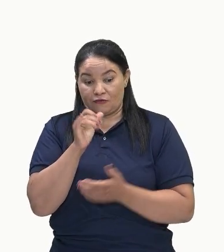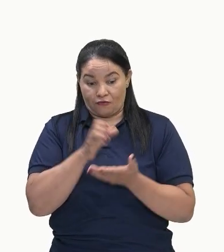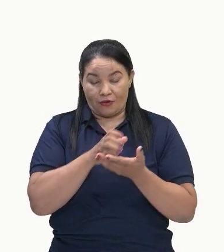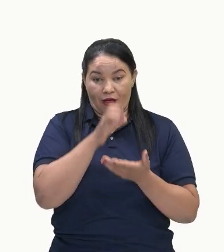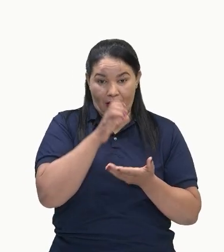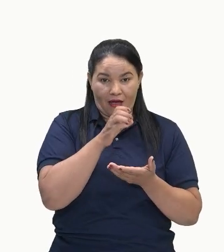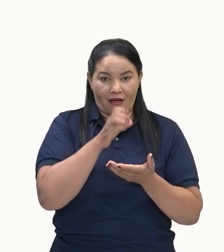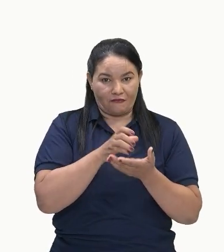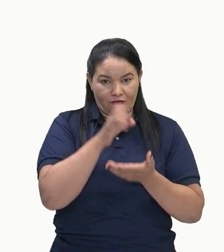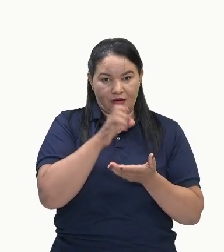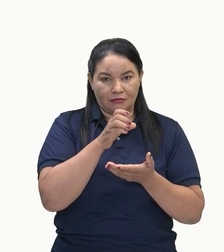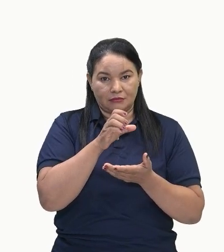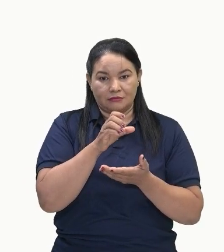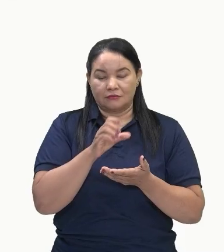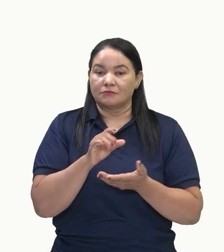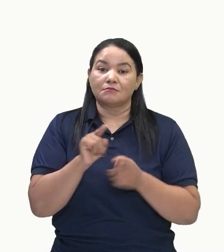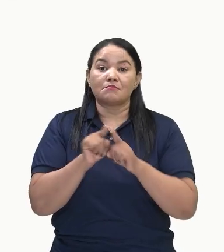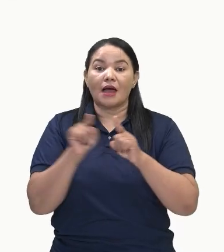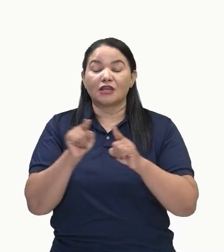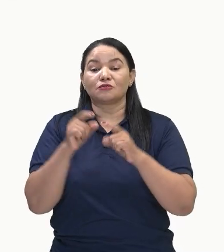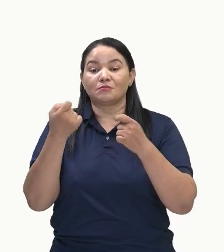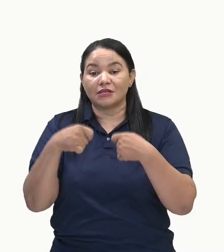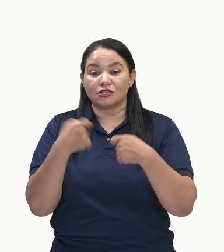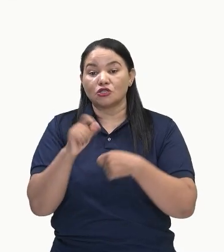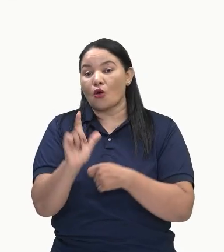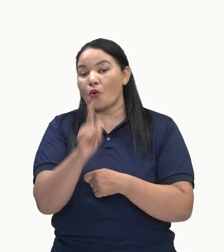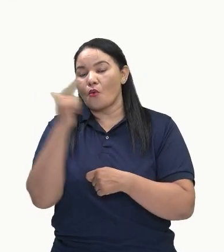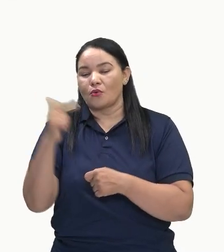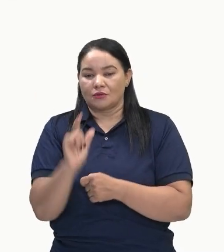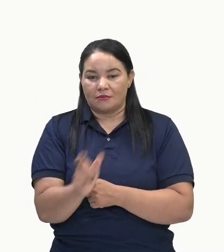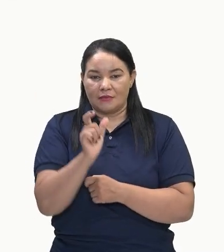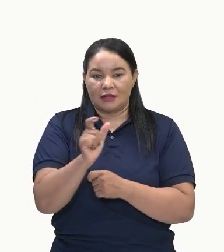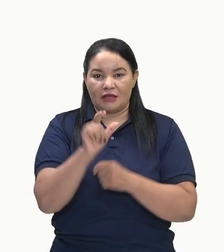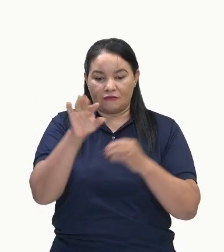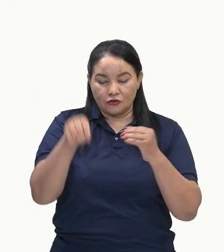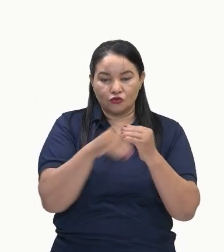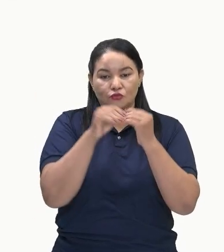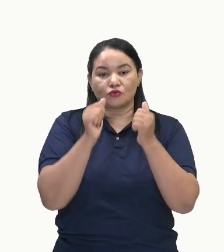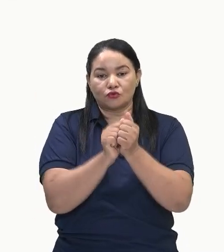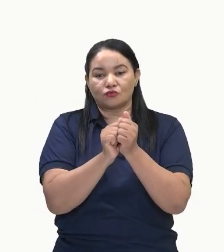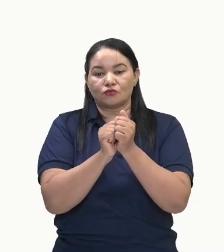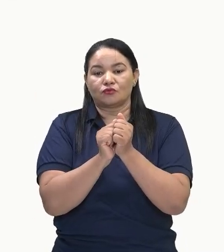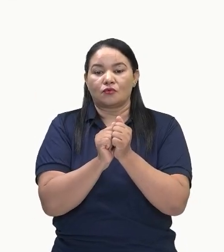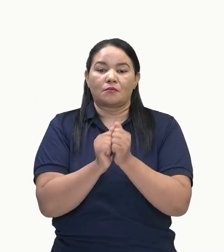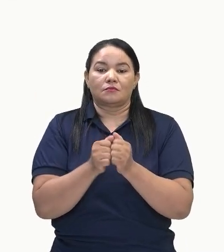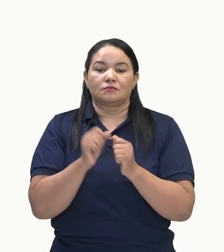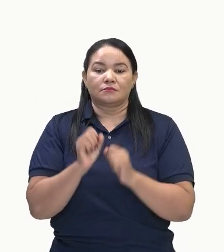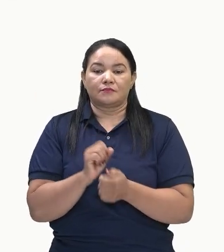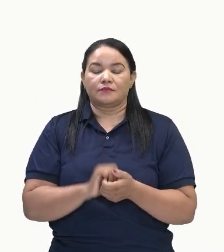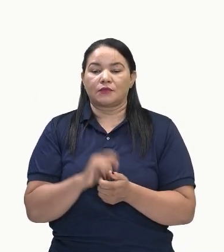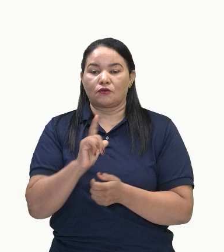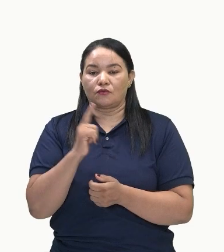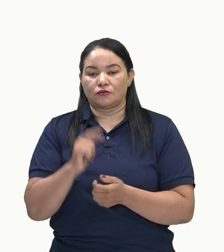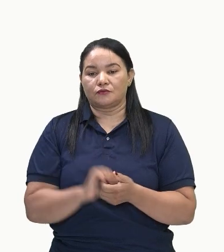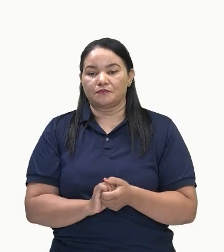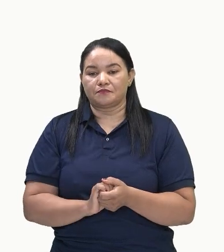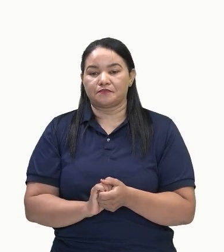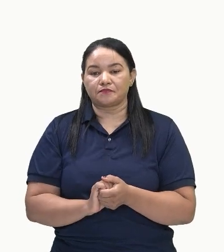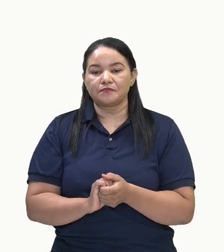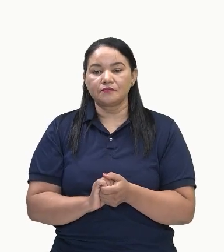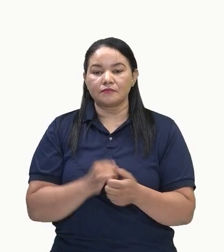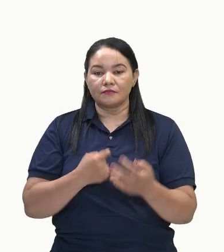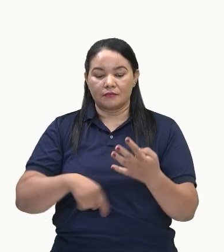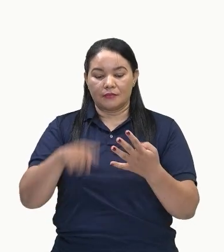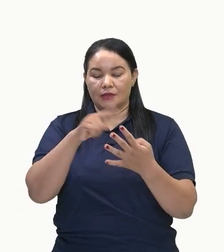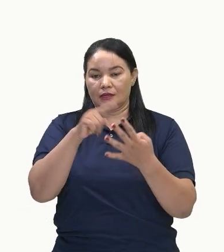precisando de um outro mecanismo para medir essa água, tá certo? Milk, rice, sugar. Não dá para contar. Você